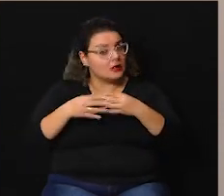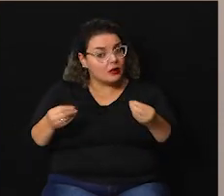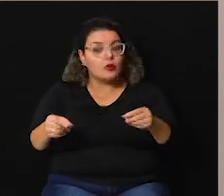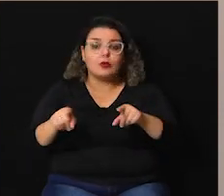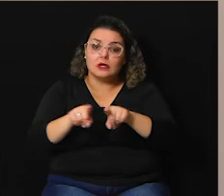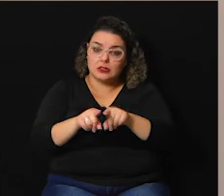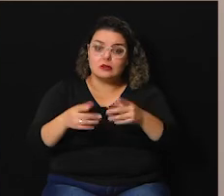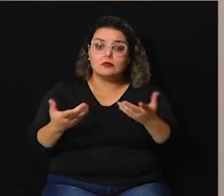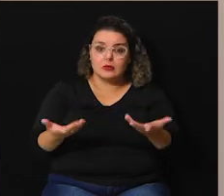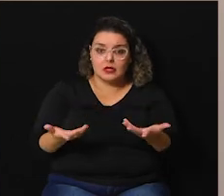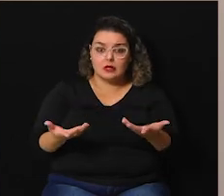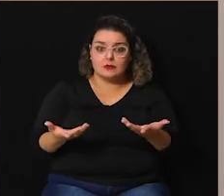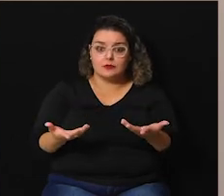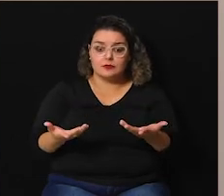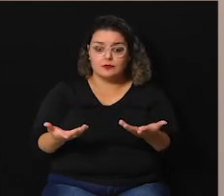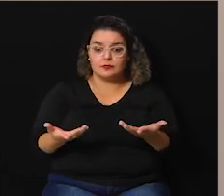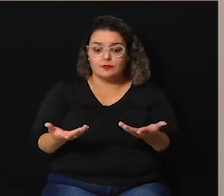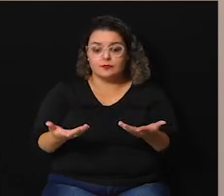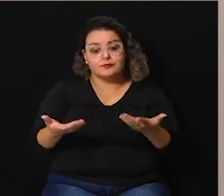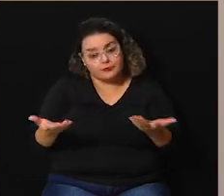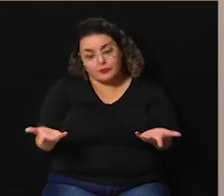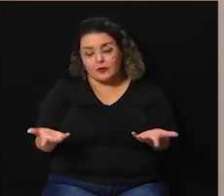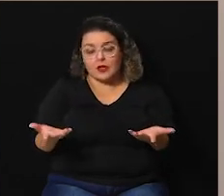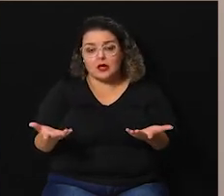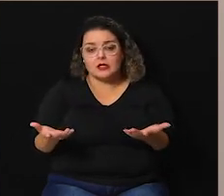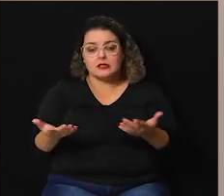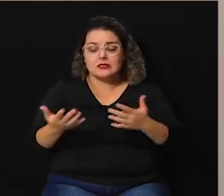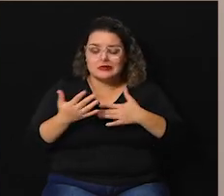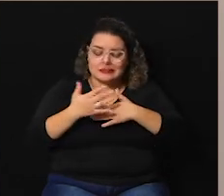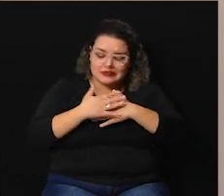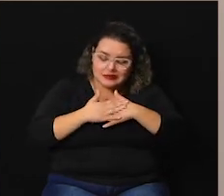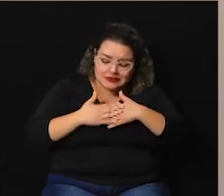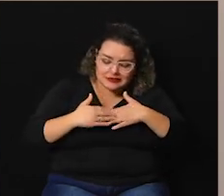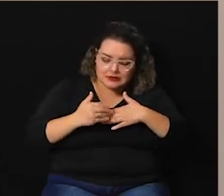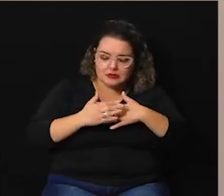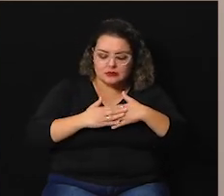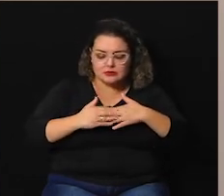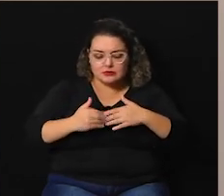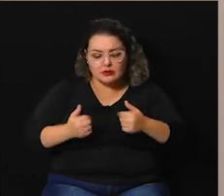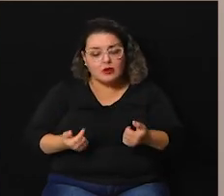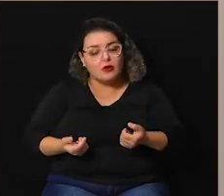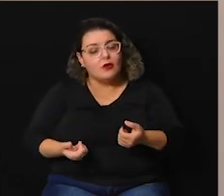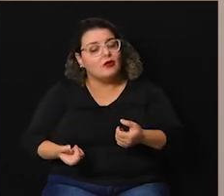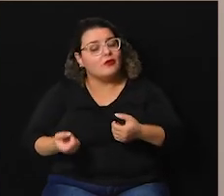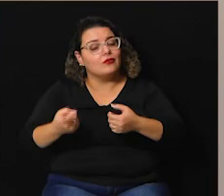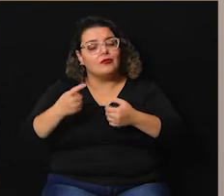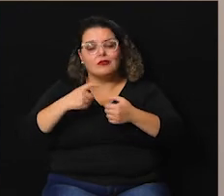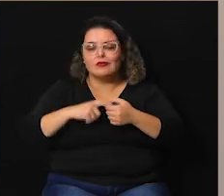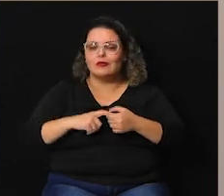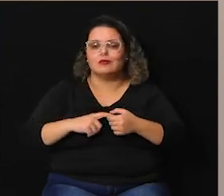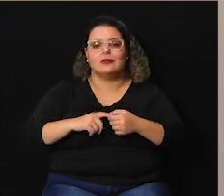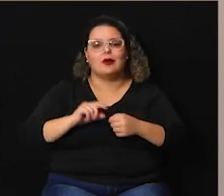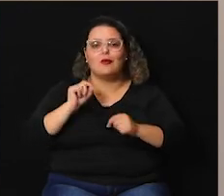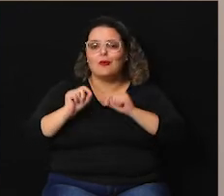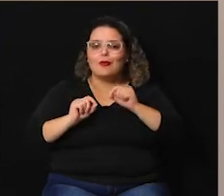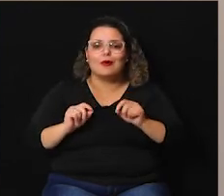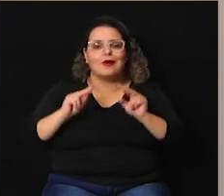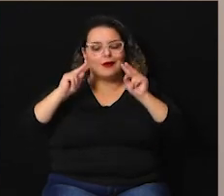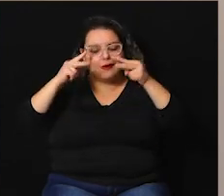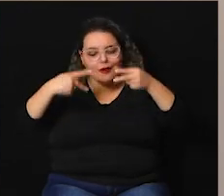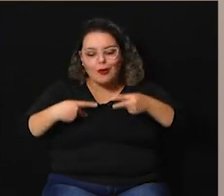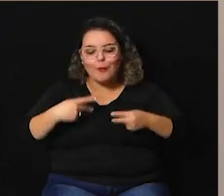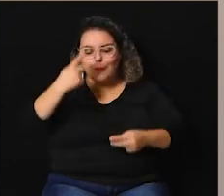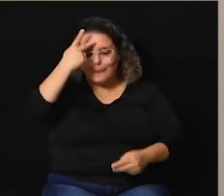cura, né? Então, essa generosidade, recuperar aquilo que de fato eu sou, aquilo que de